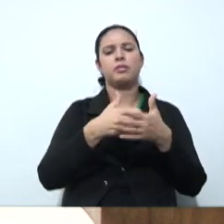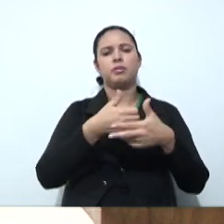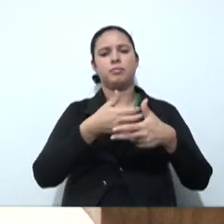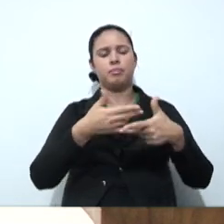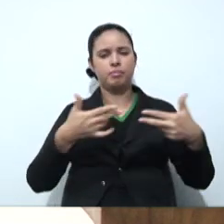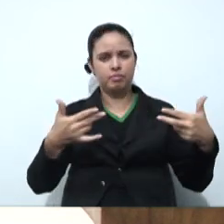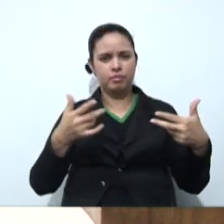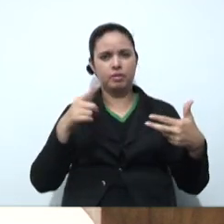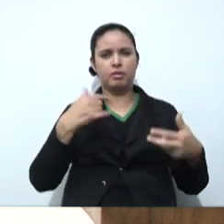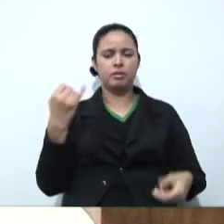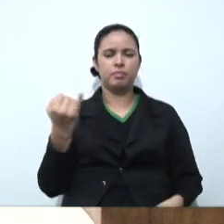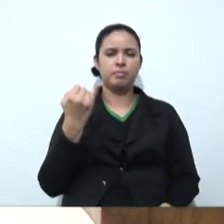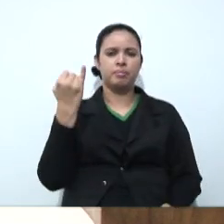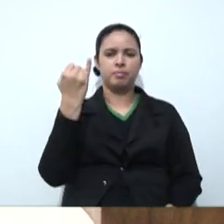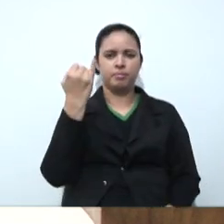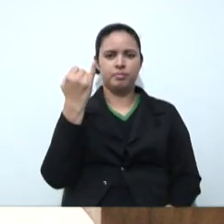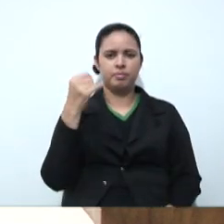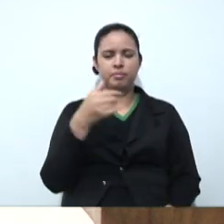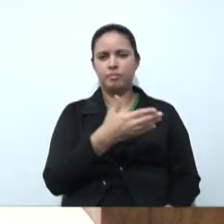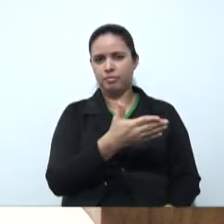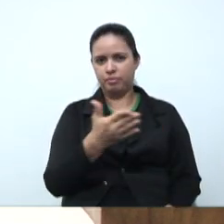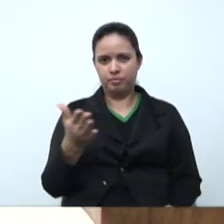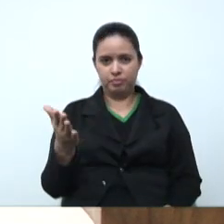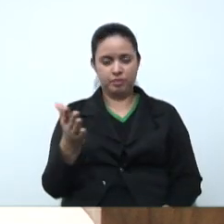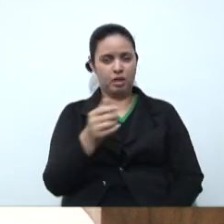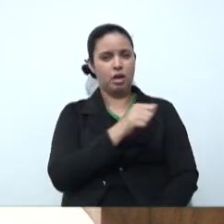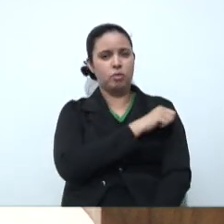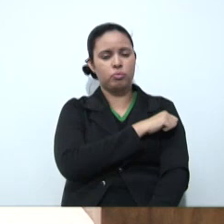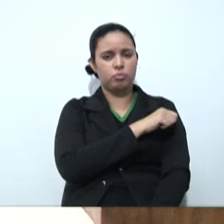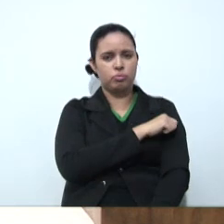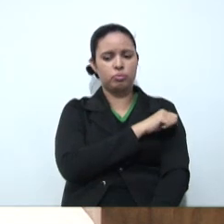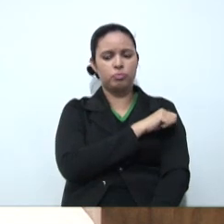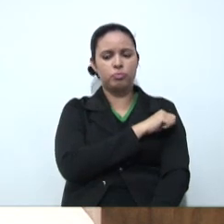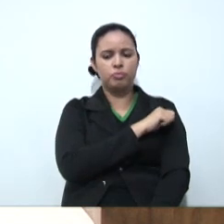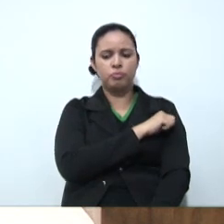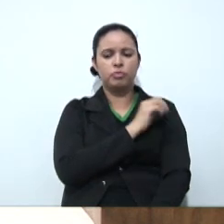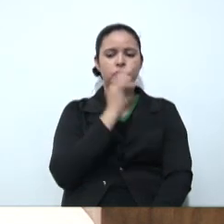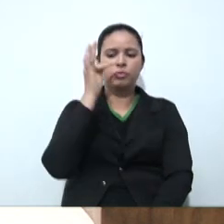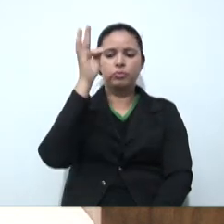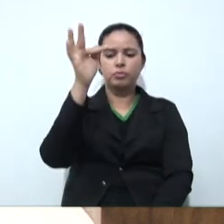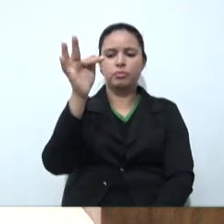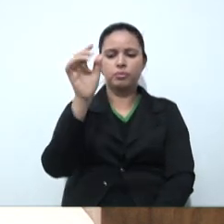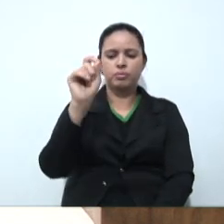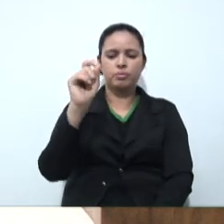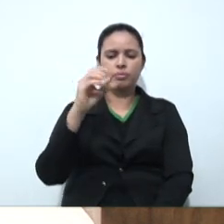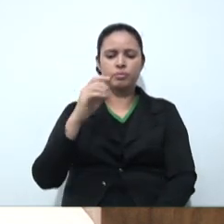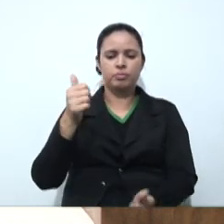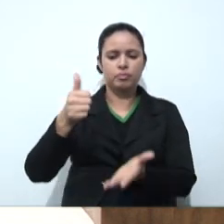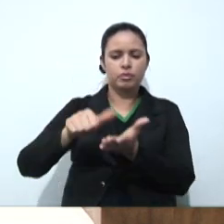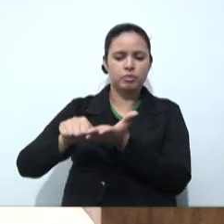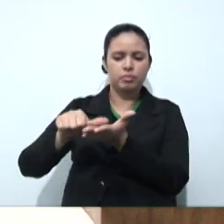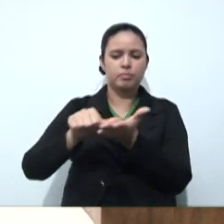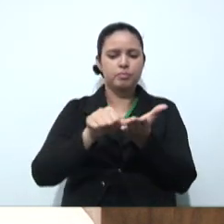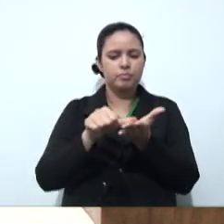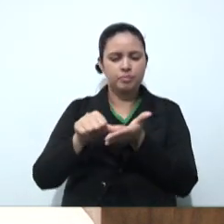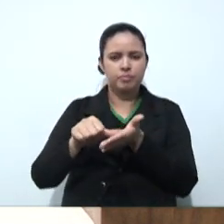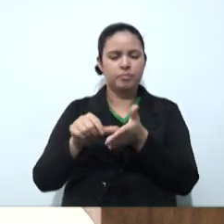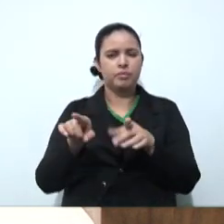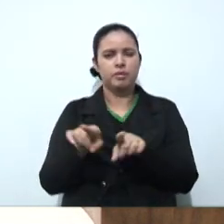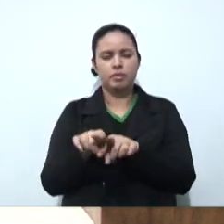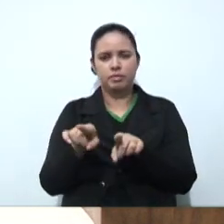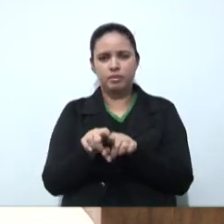muito importante que vocês, que hoje são alunos, que um dia serão os cooperados, ou que serão